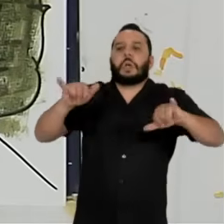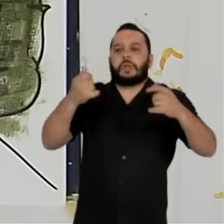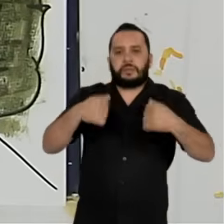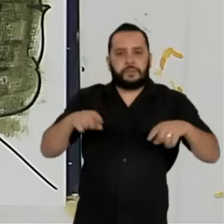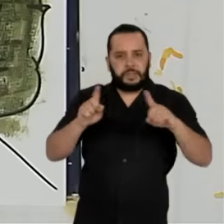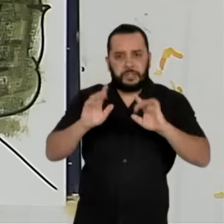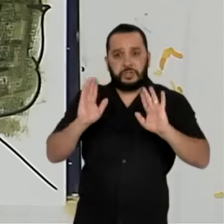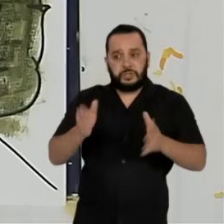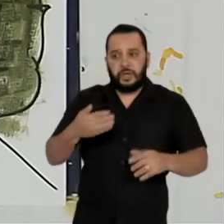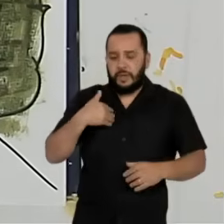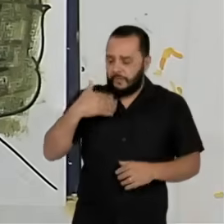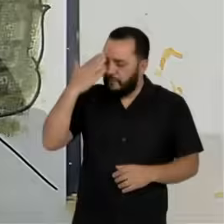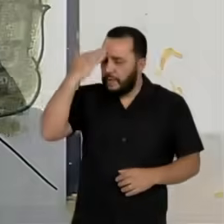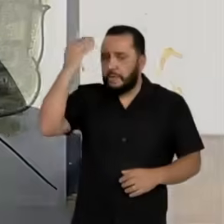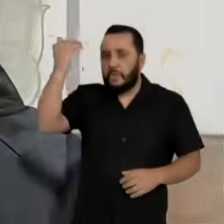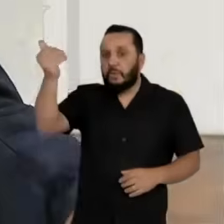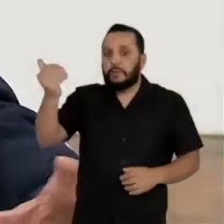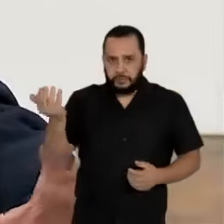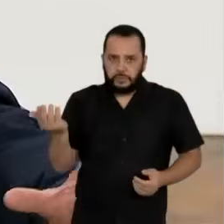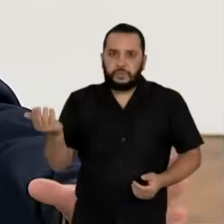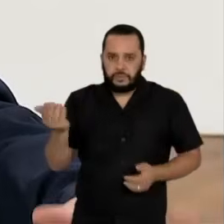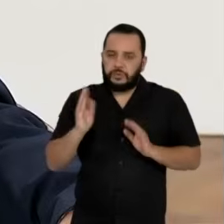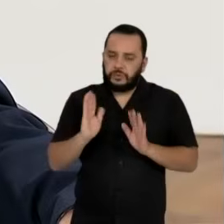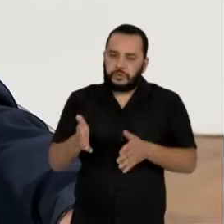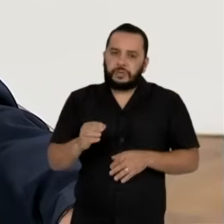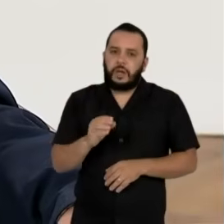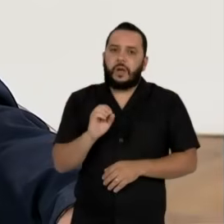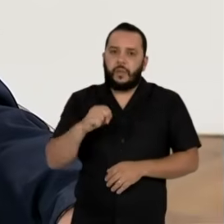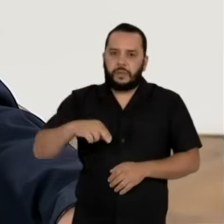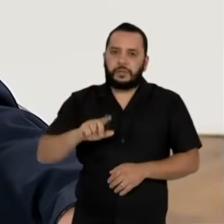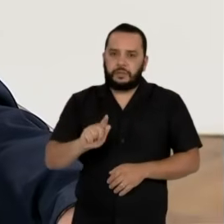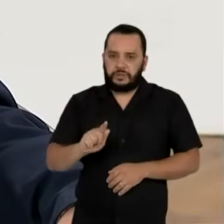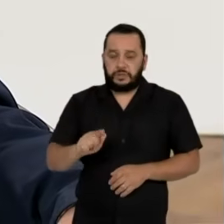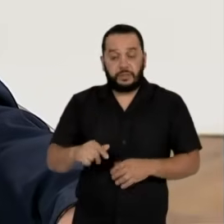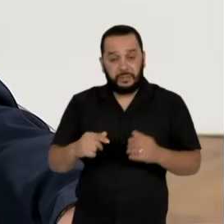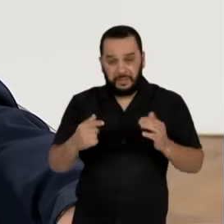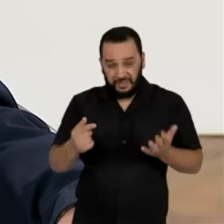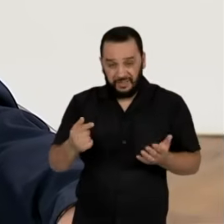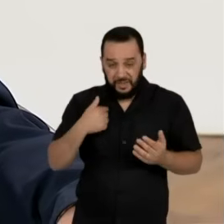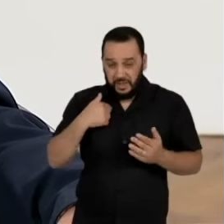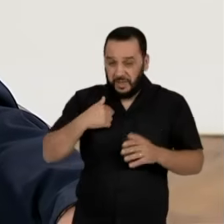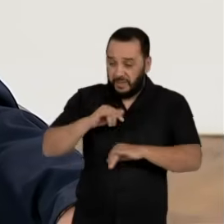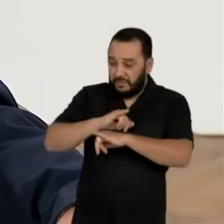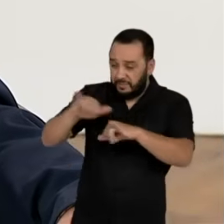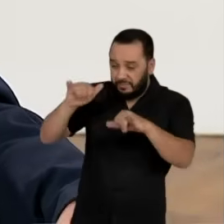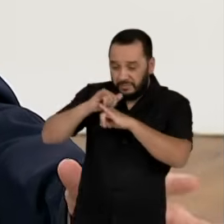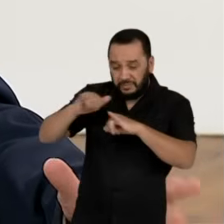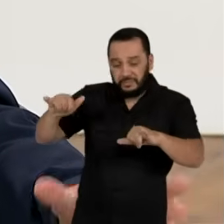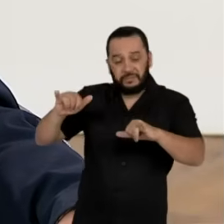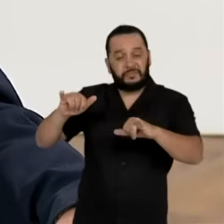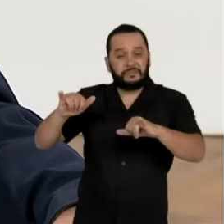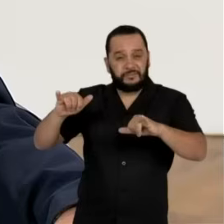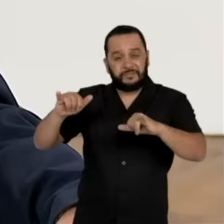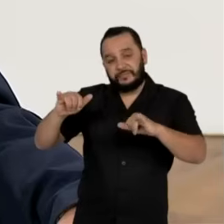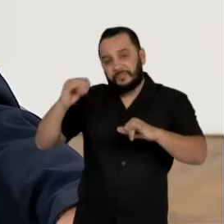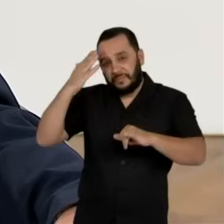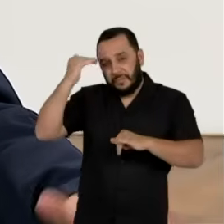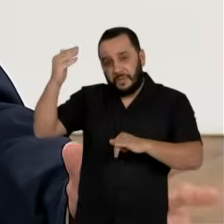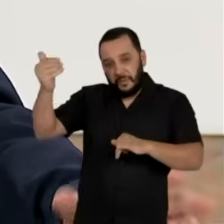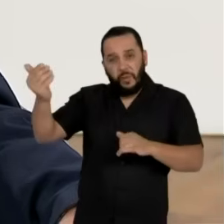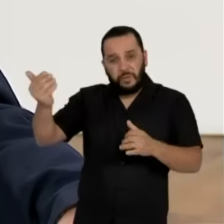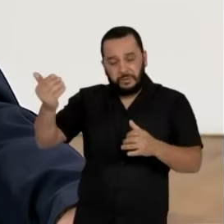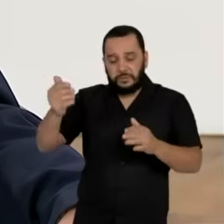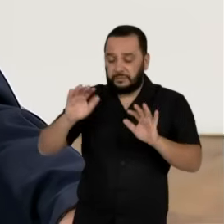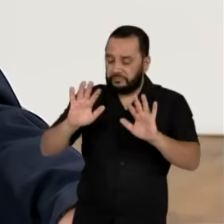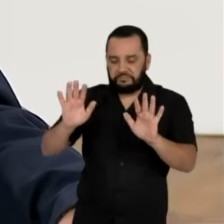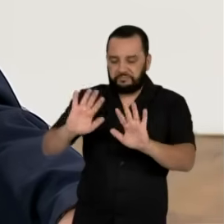né? Eu, sinceramente, eu trocaria toda essa publicidade, tudo isso que aconteceu, pelos nossos documentos de volta e a